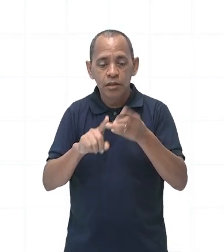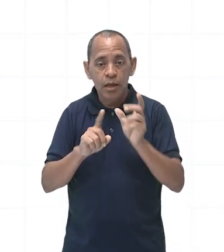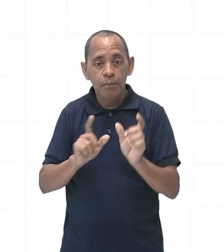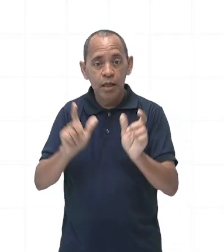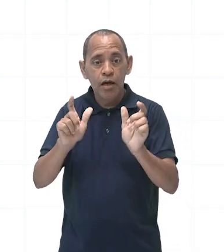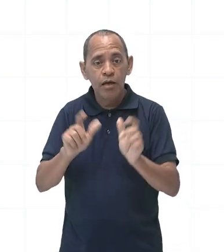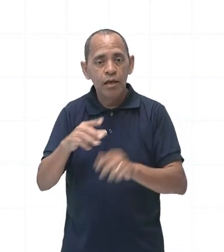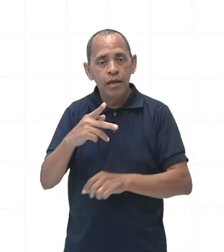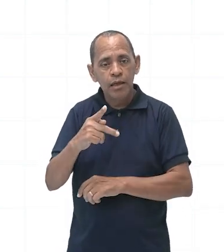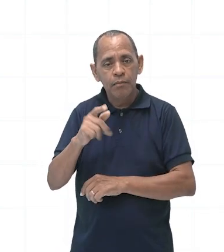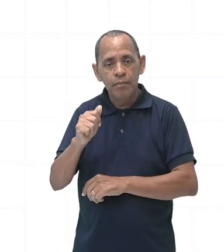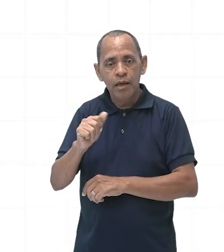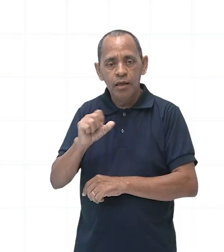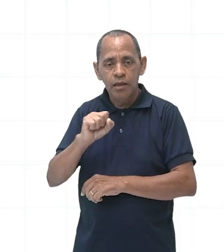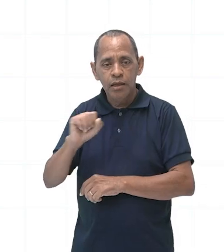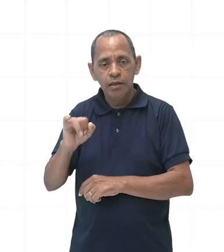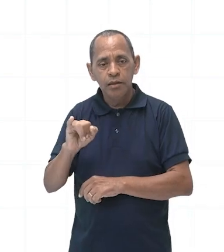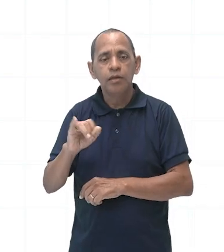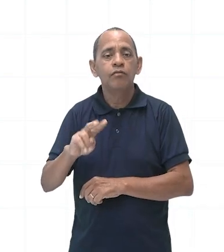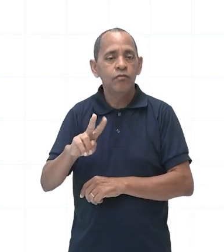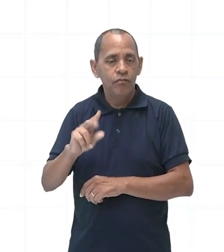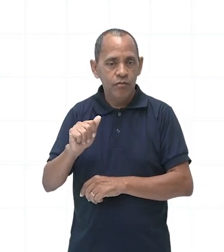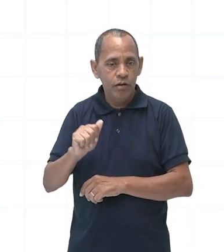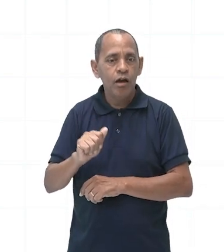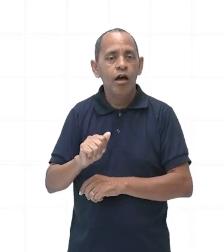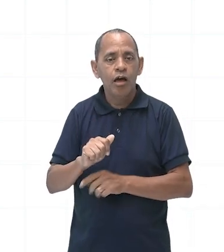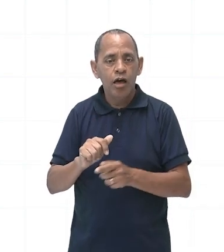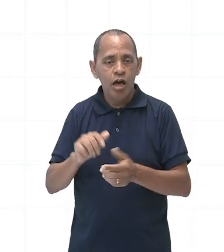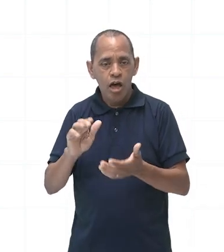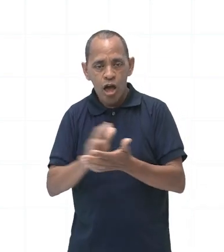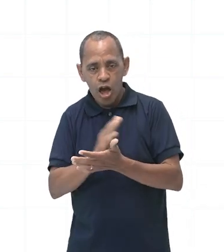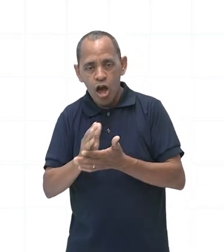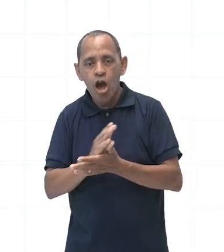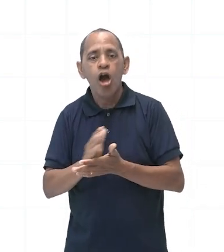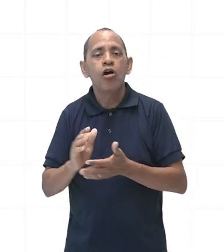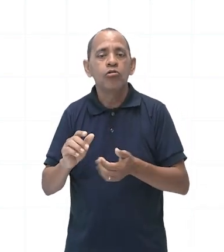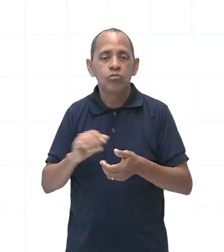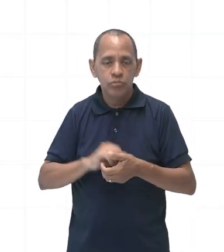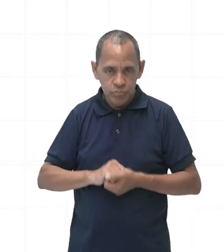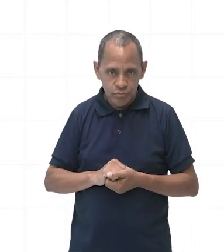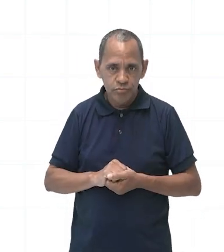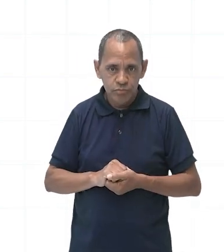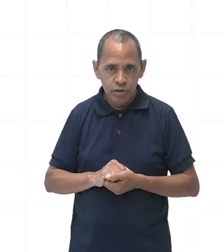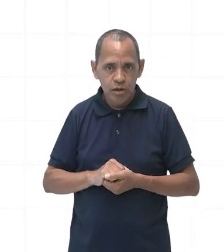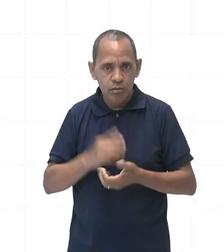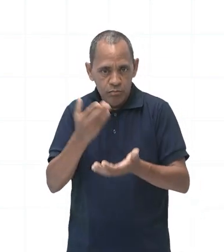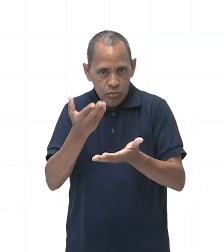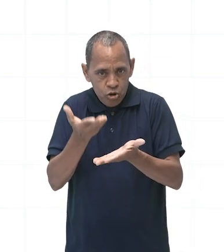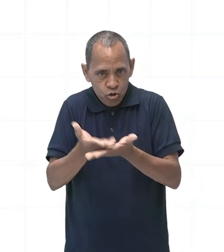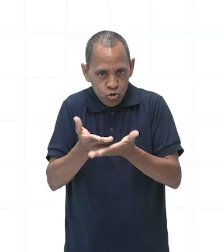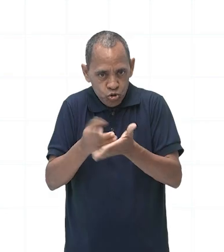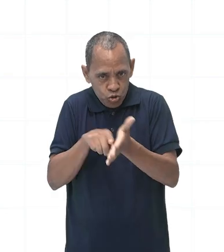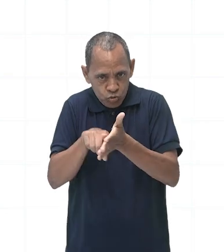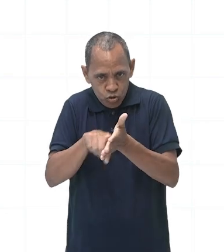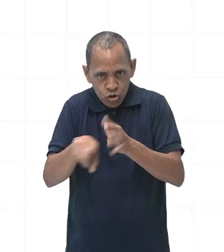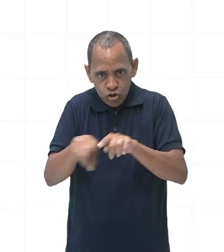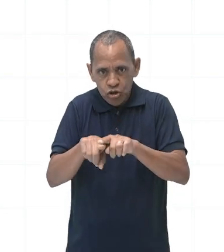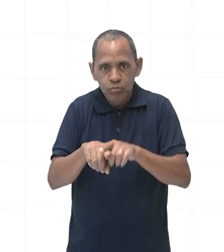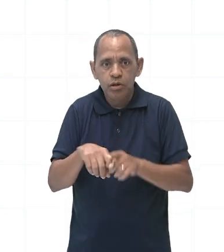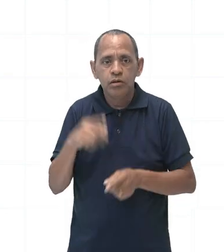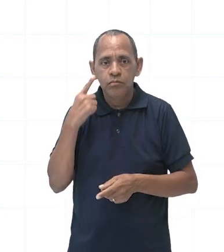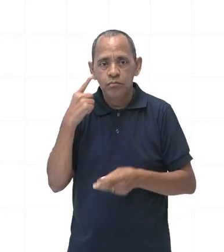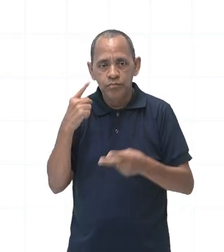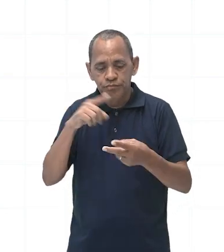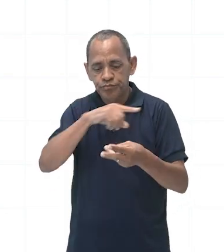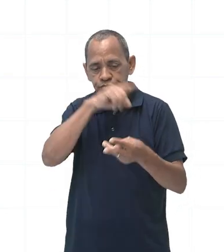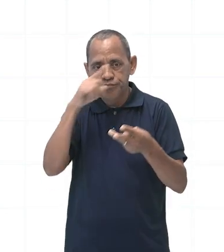tá, pessoal? E o agente da passiva também é considerado por alguns gramáticos como termo integrante, tá bom? E é